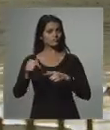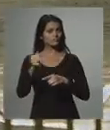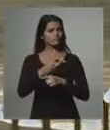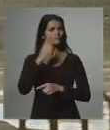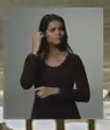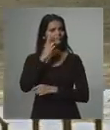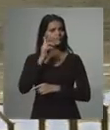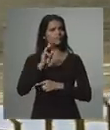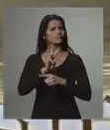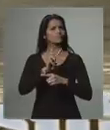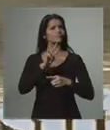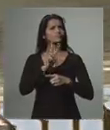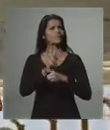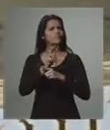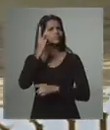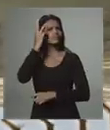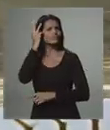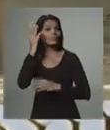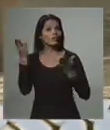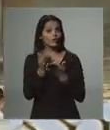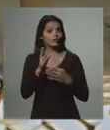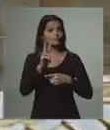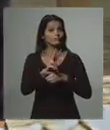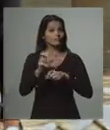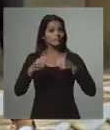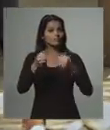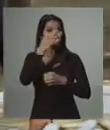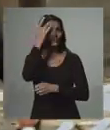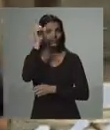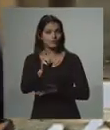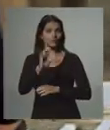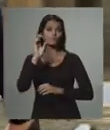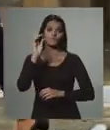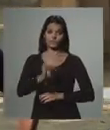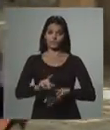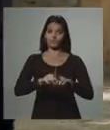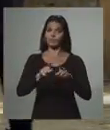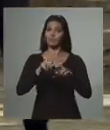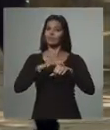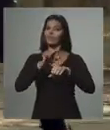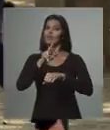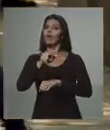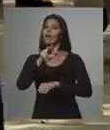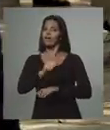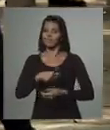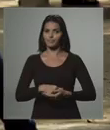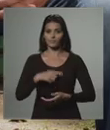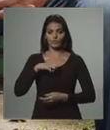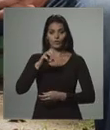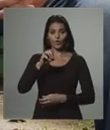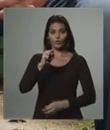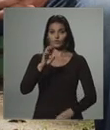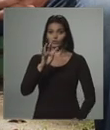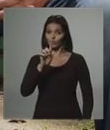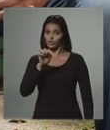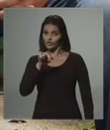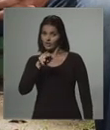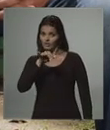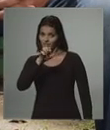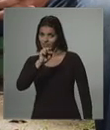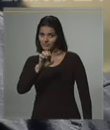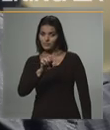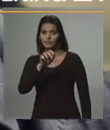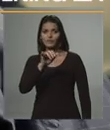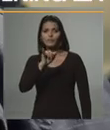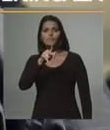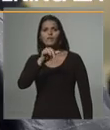mandato, foi a síndrome de Down. Hoje, abraça a causa das pessoas com deficiência e das pessoas com doenças raras. Eu tenho osteogênese